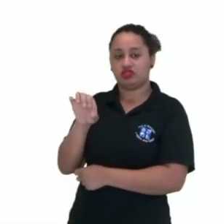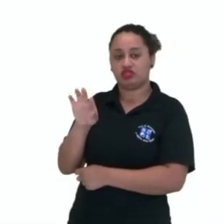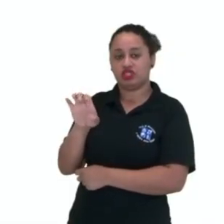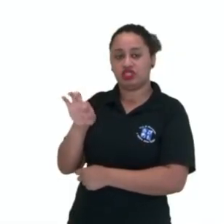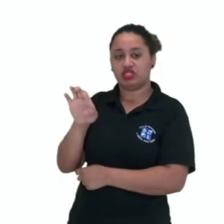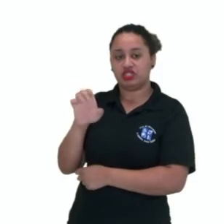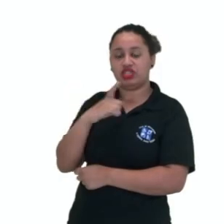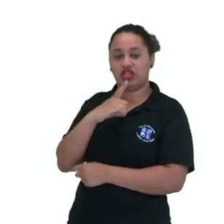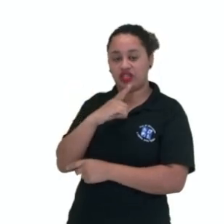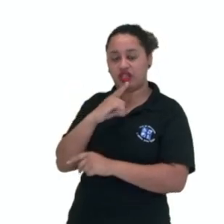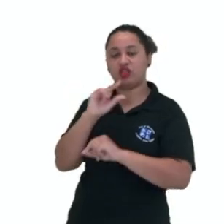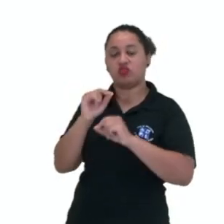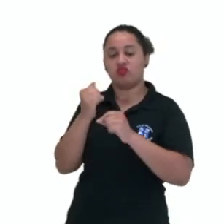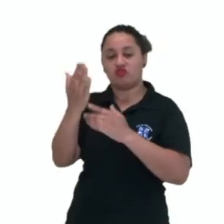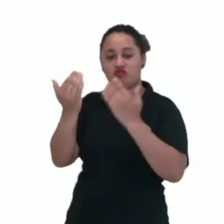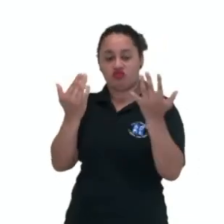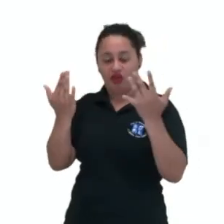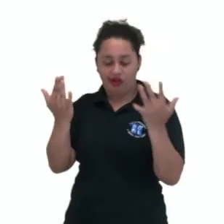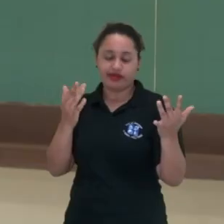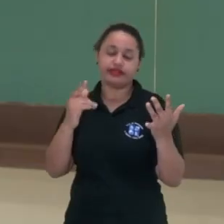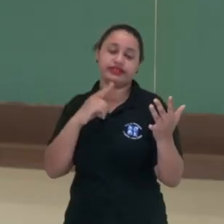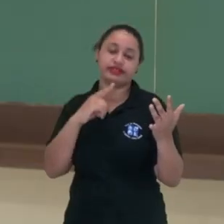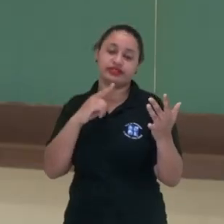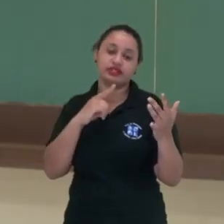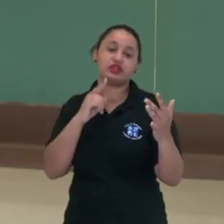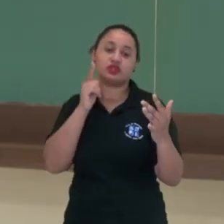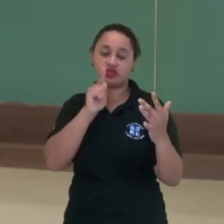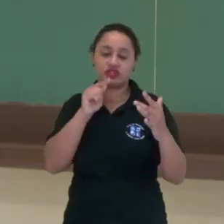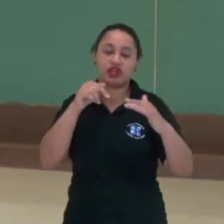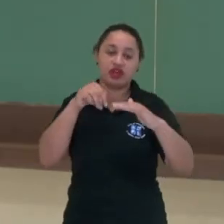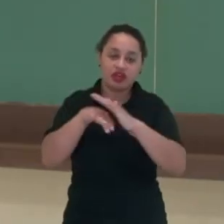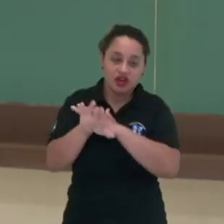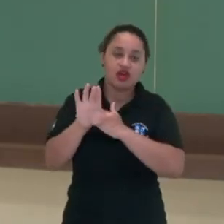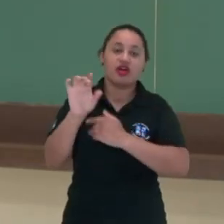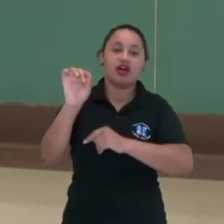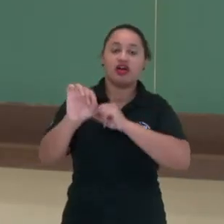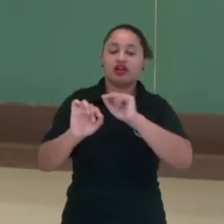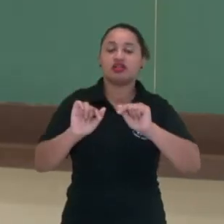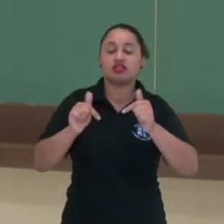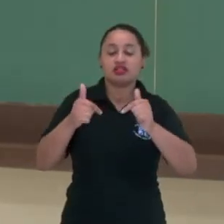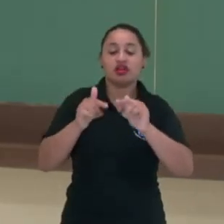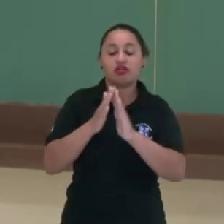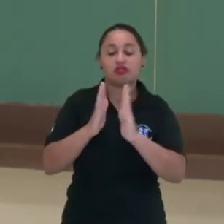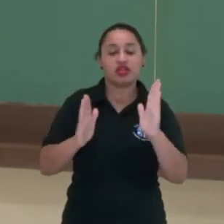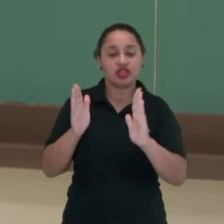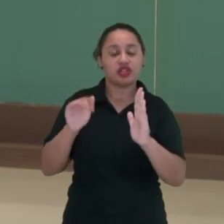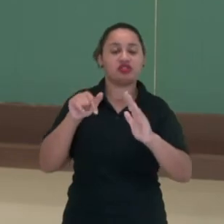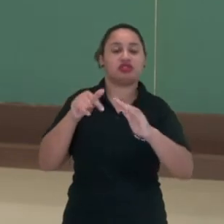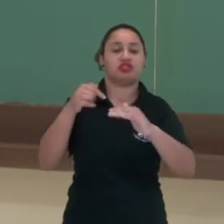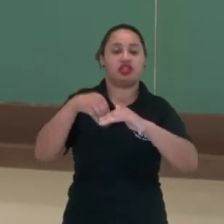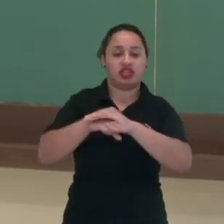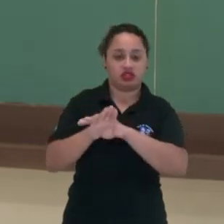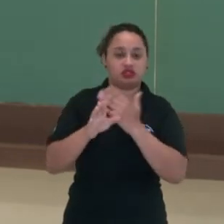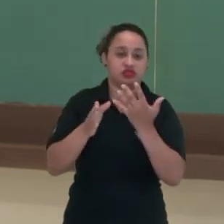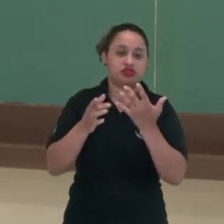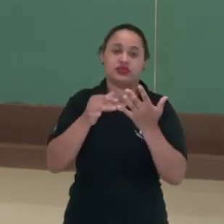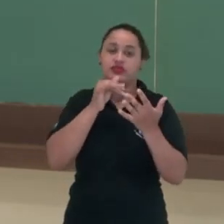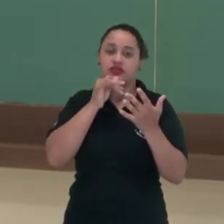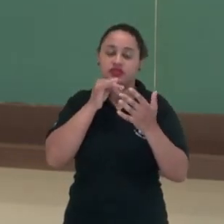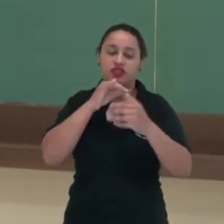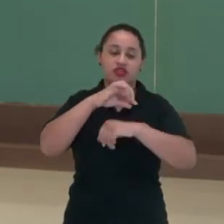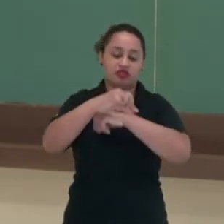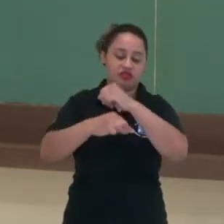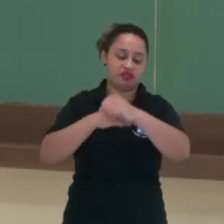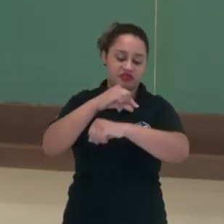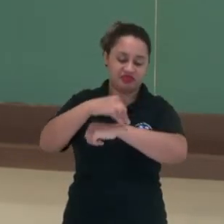pega essa radiação externa e ela consegue armazenar essa reação por um tempinho. Então, é o caso, por exemplo, dessas